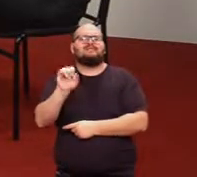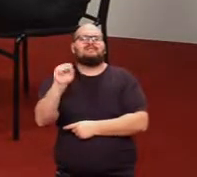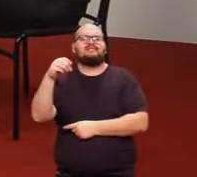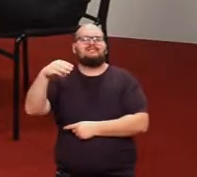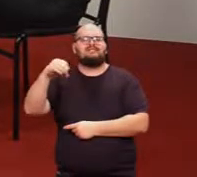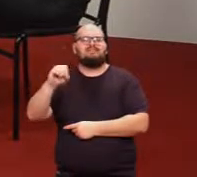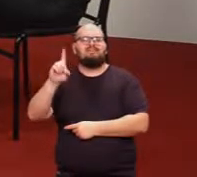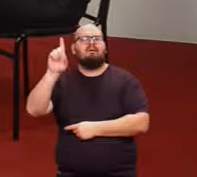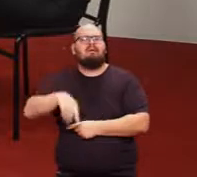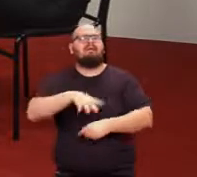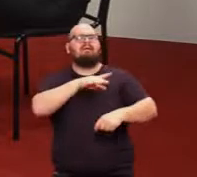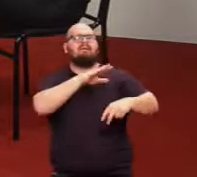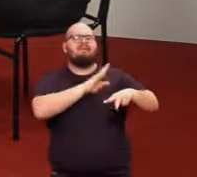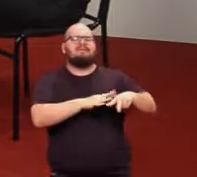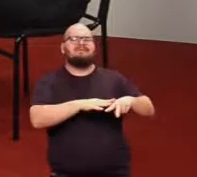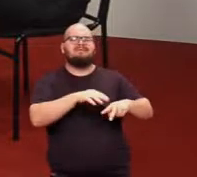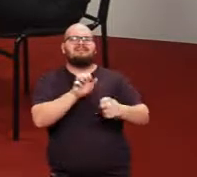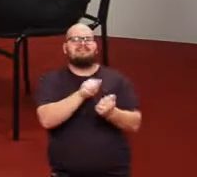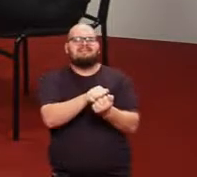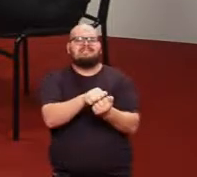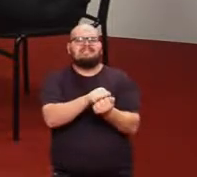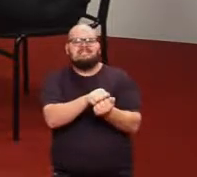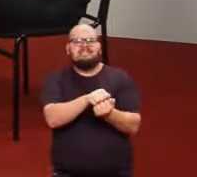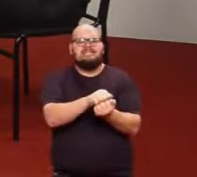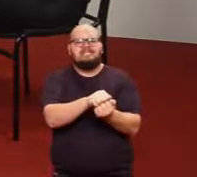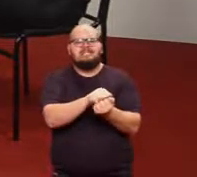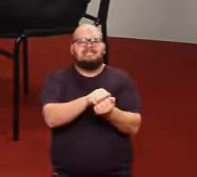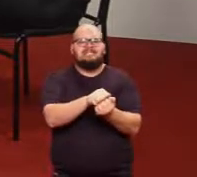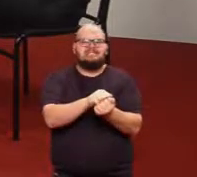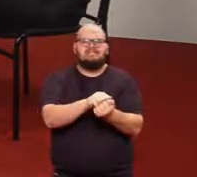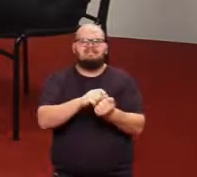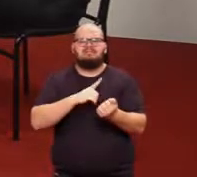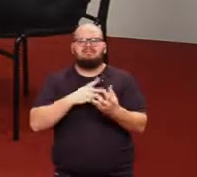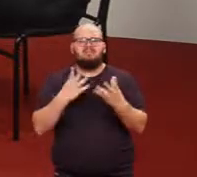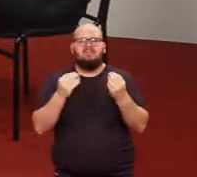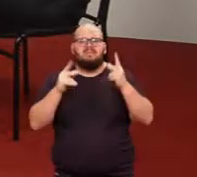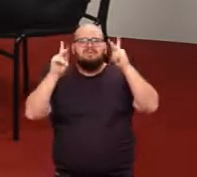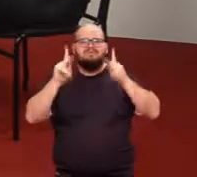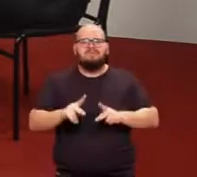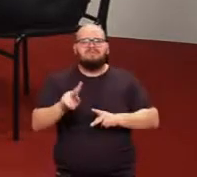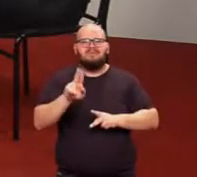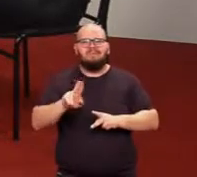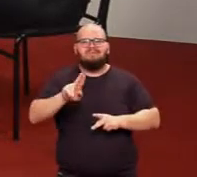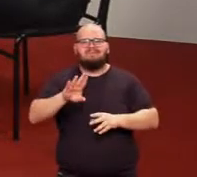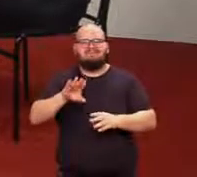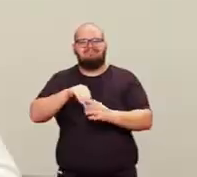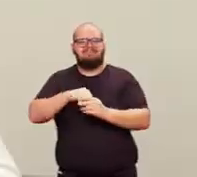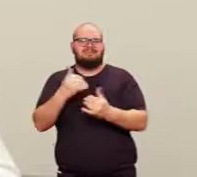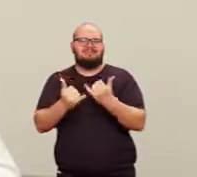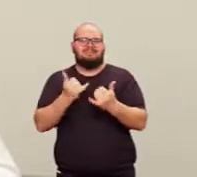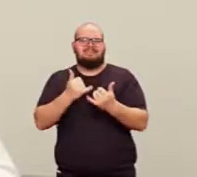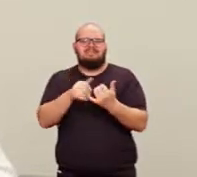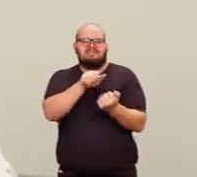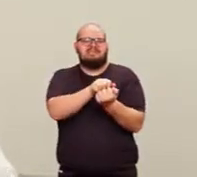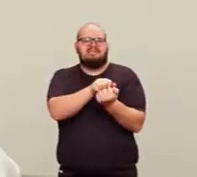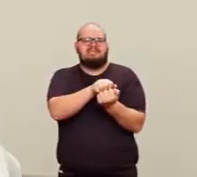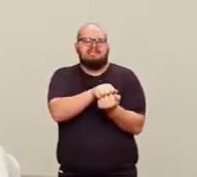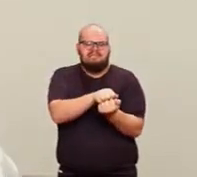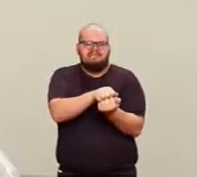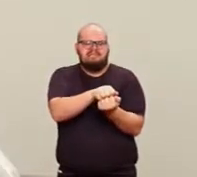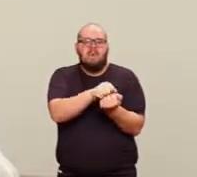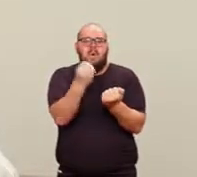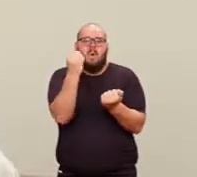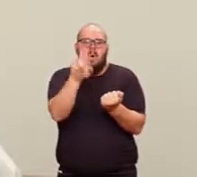que é isso? São aqueles pacientes que apertam os dentes. É muito comum, né, na área da prótese, a gente ser procurado porque os